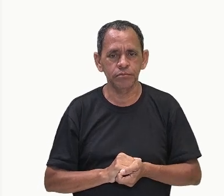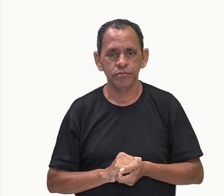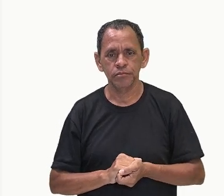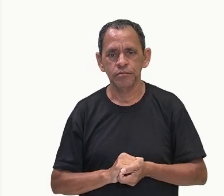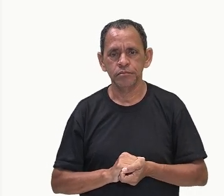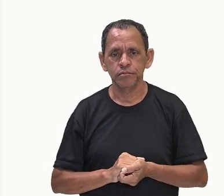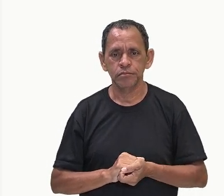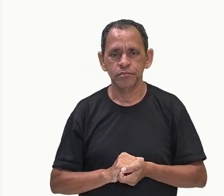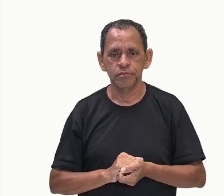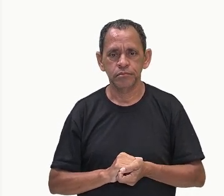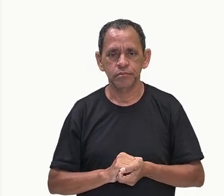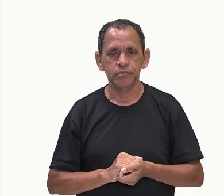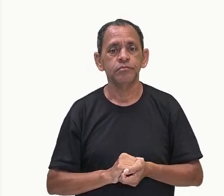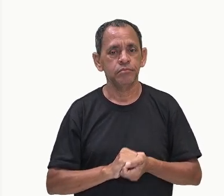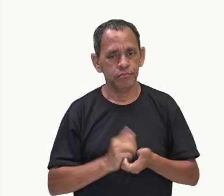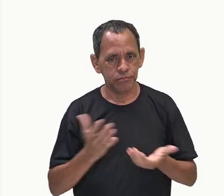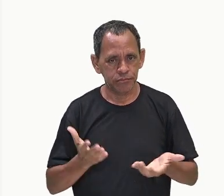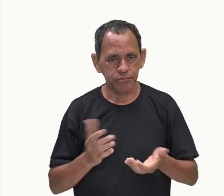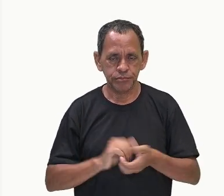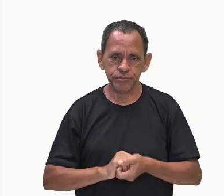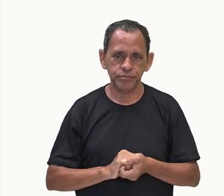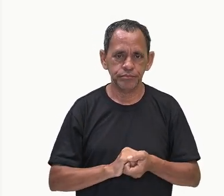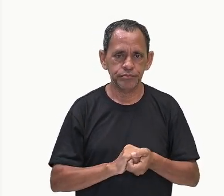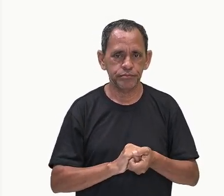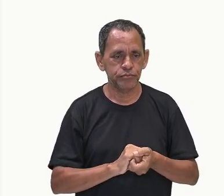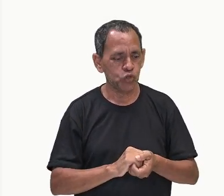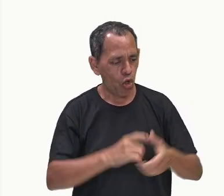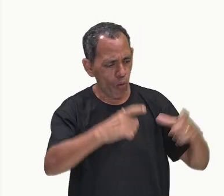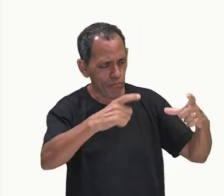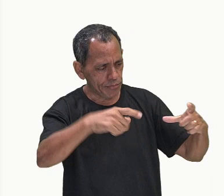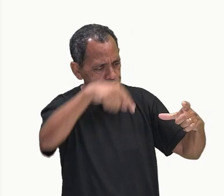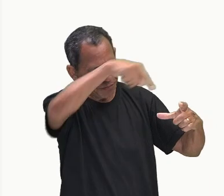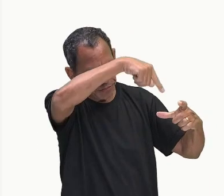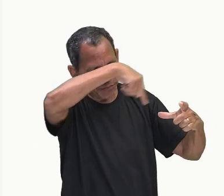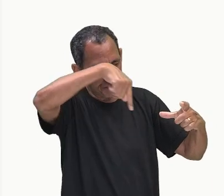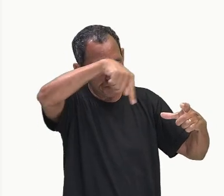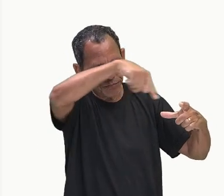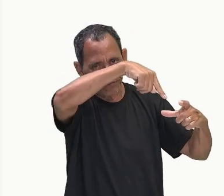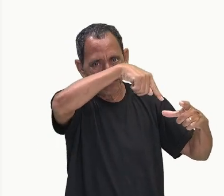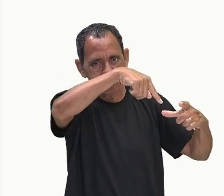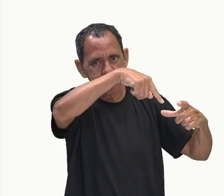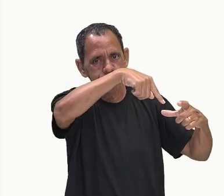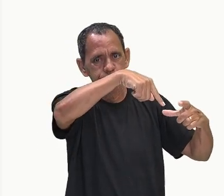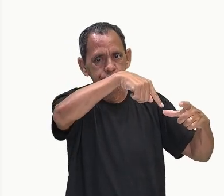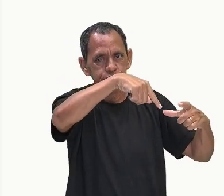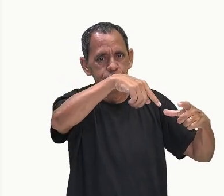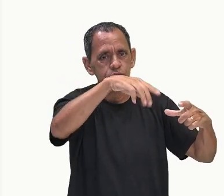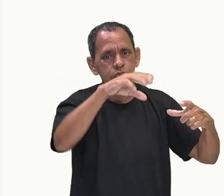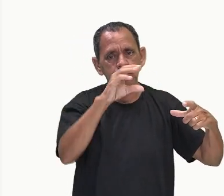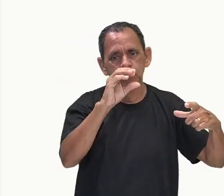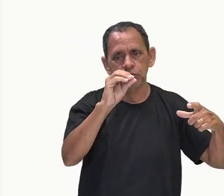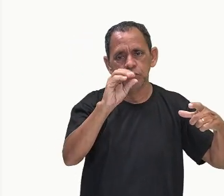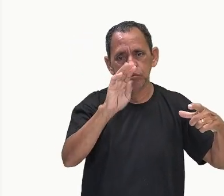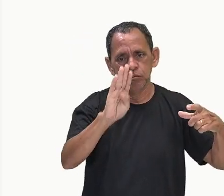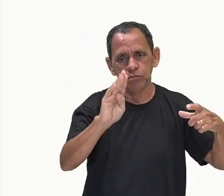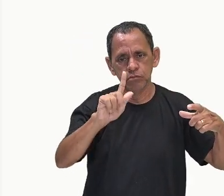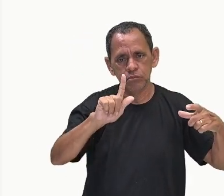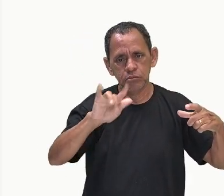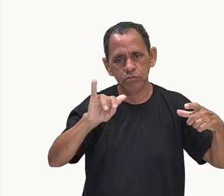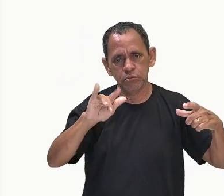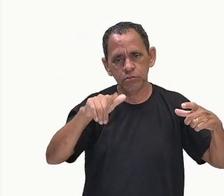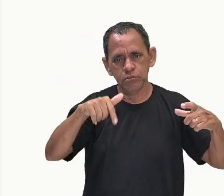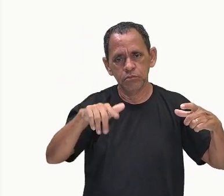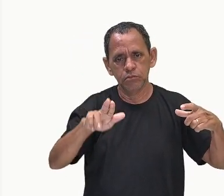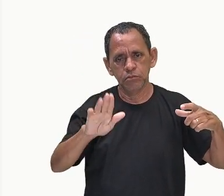oblíquo, abaixo. Poderia ser um cilindro reto, não tem problema, a gente calcularia do mesmo jeito, tá